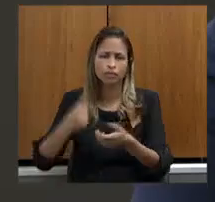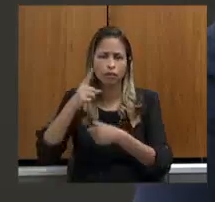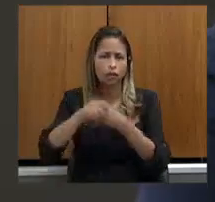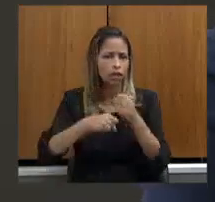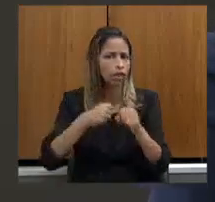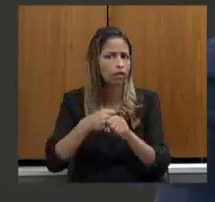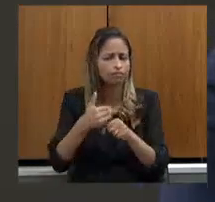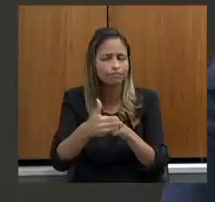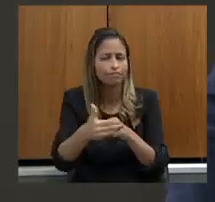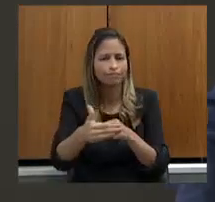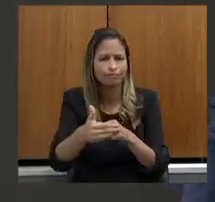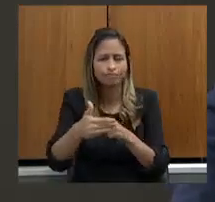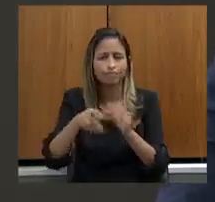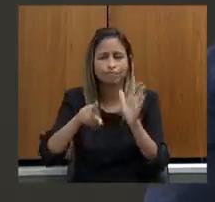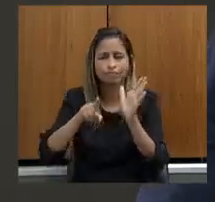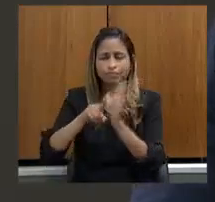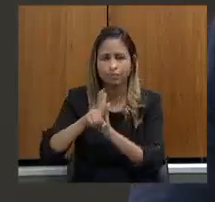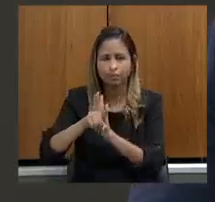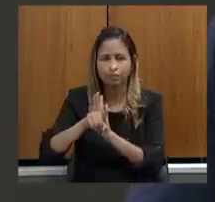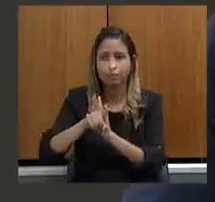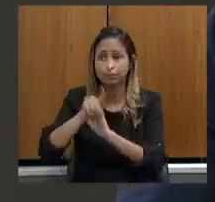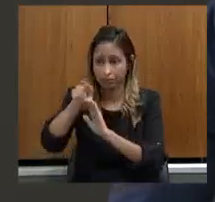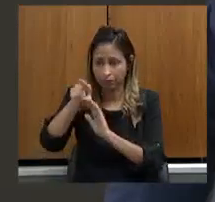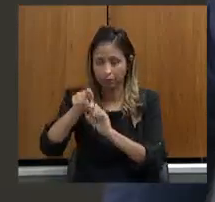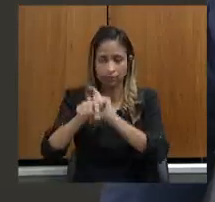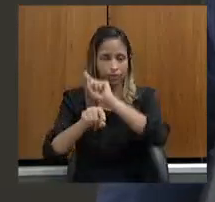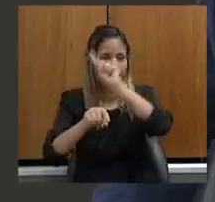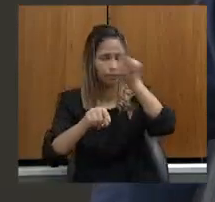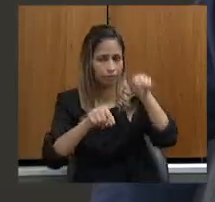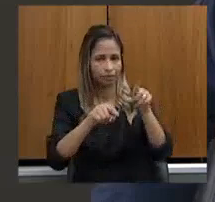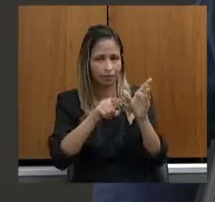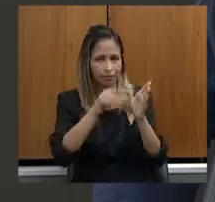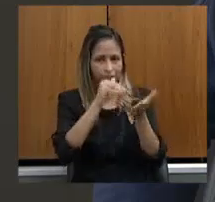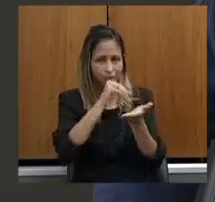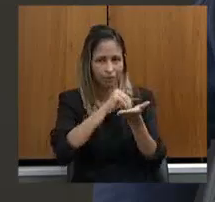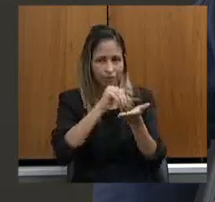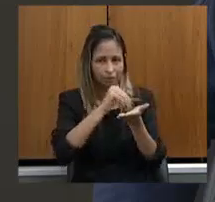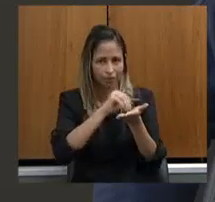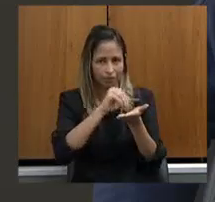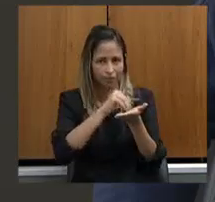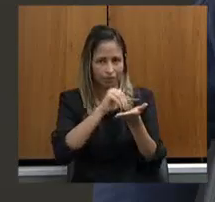a pergunta é para o senhor para o secretário de fazenda